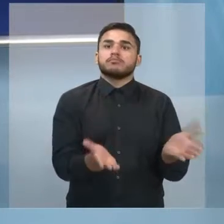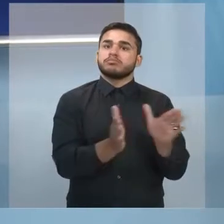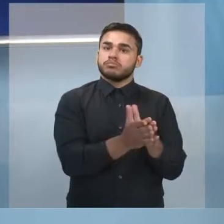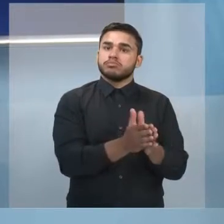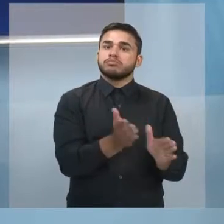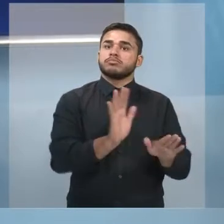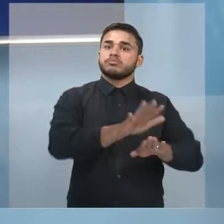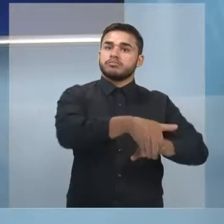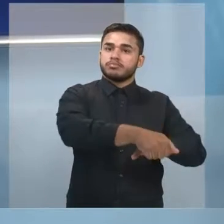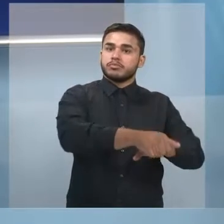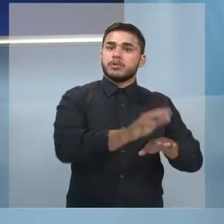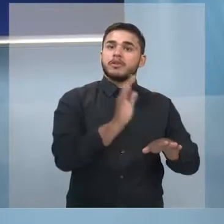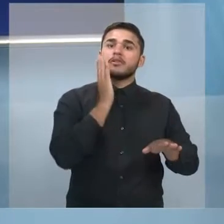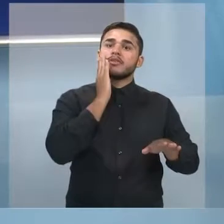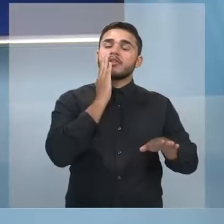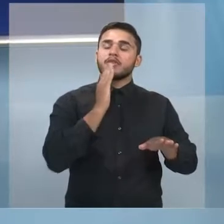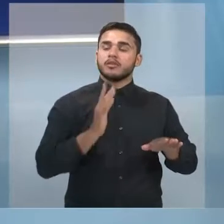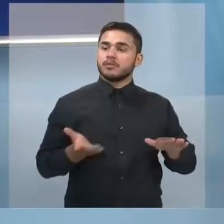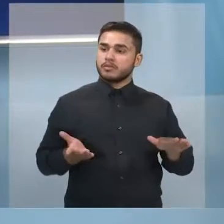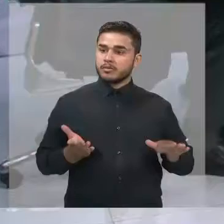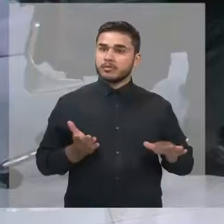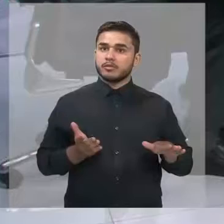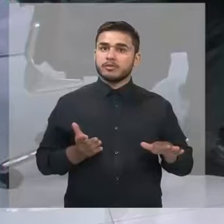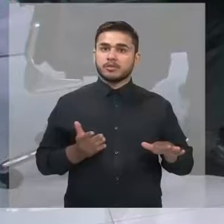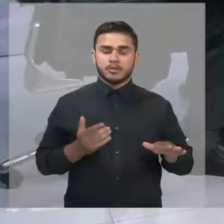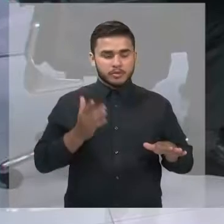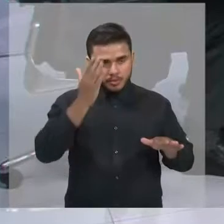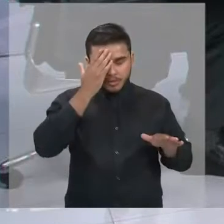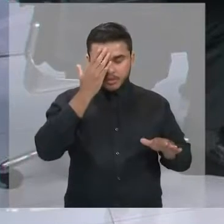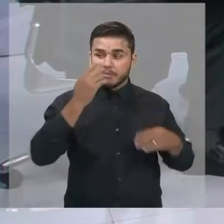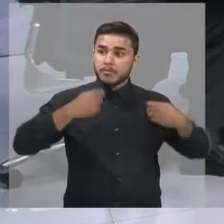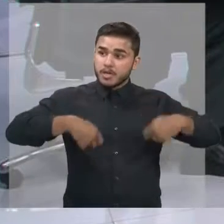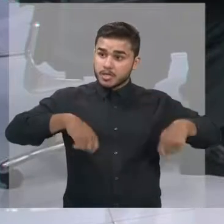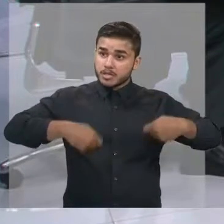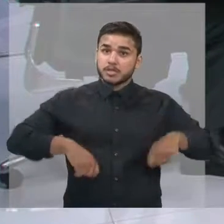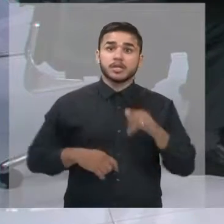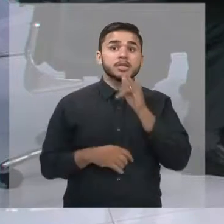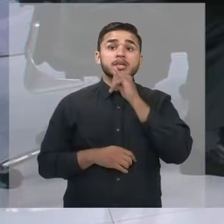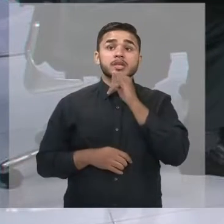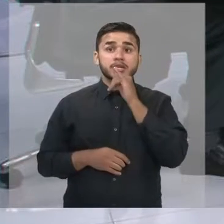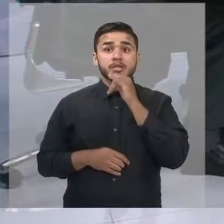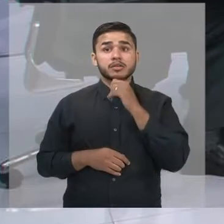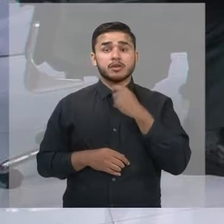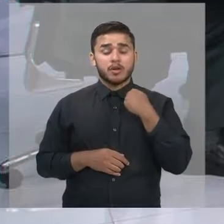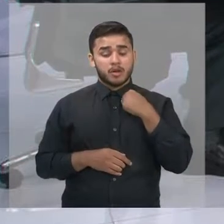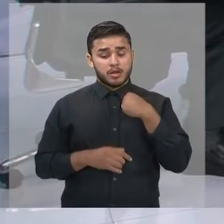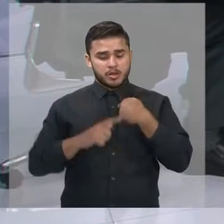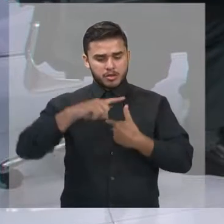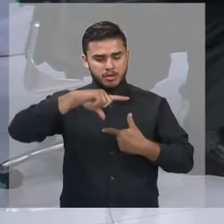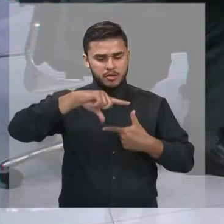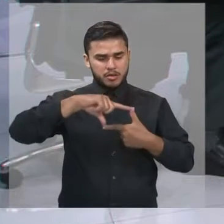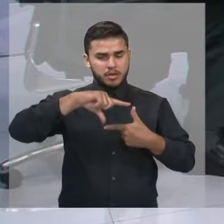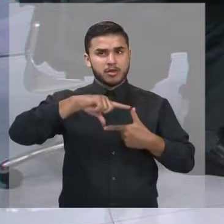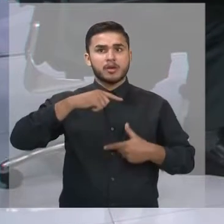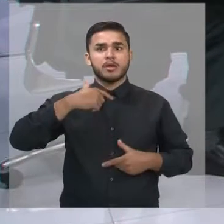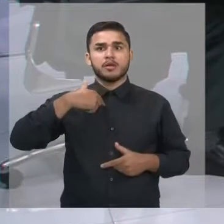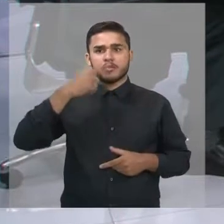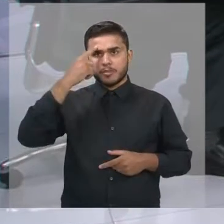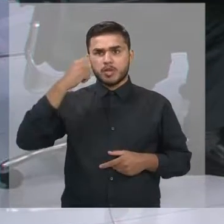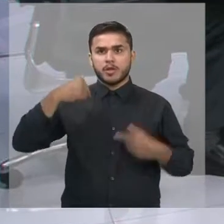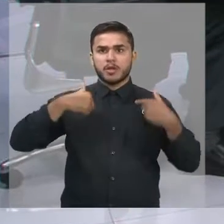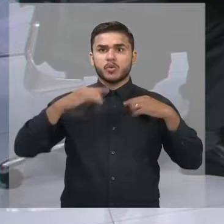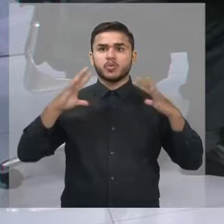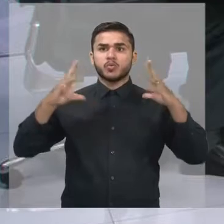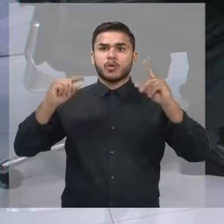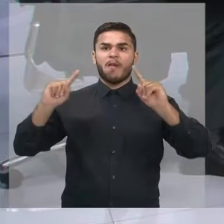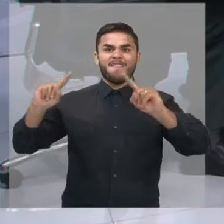os conservadores que resistem à mudança cultural. Conservador pode ser demonizado, isso aqui é preciso pensar.